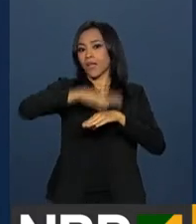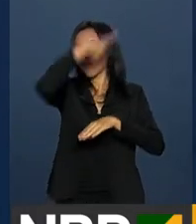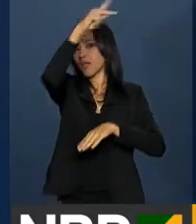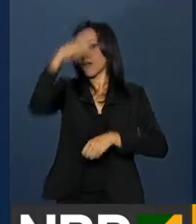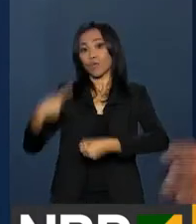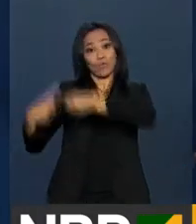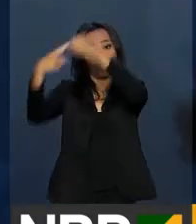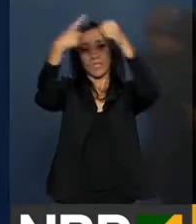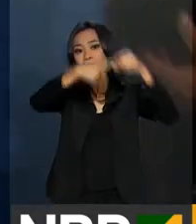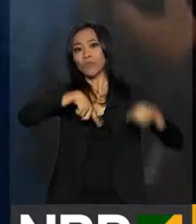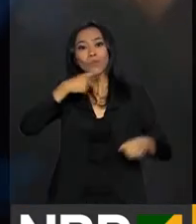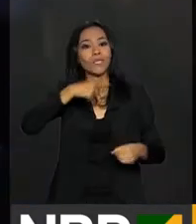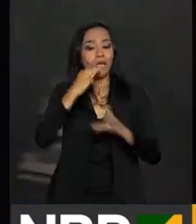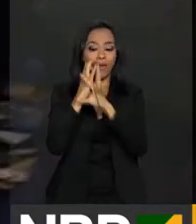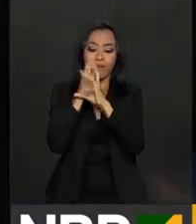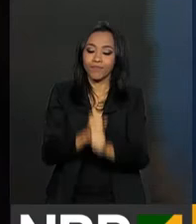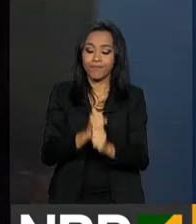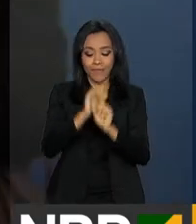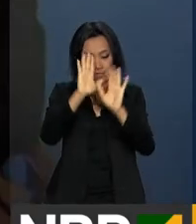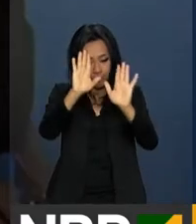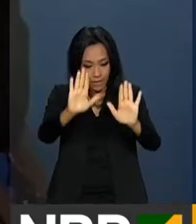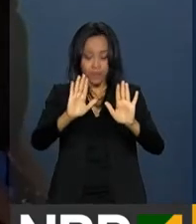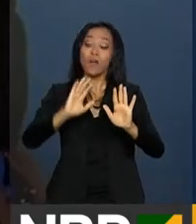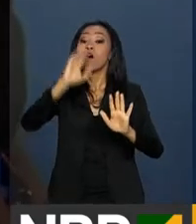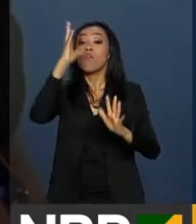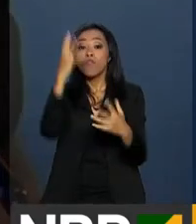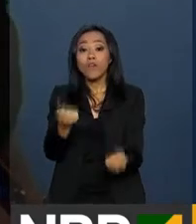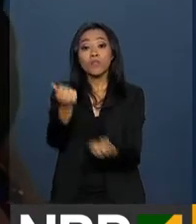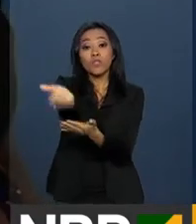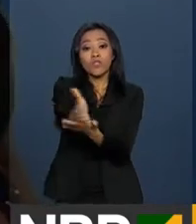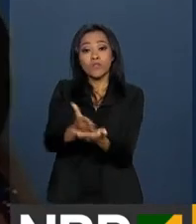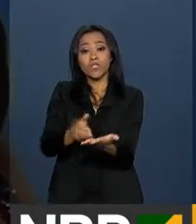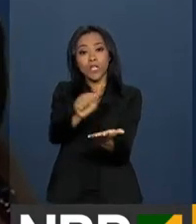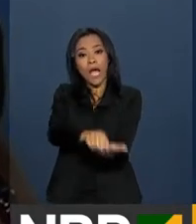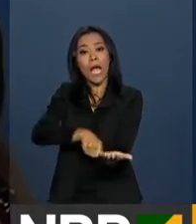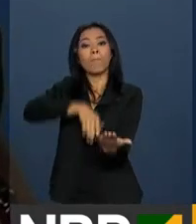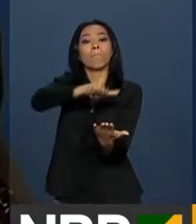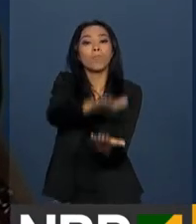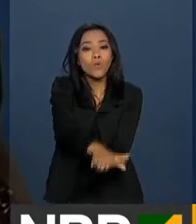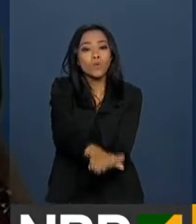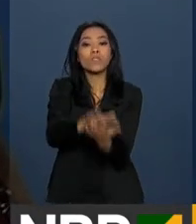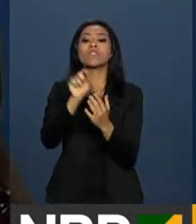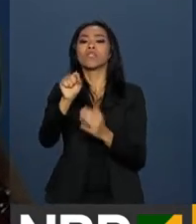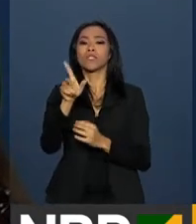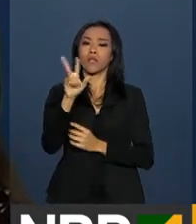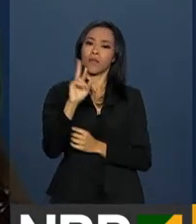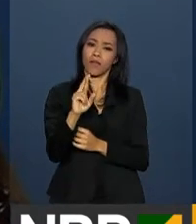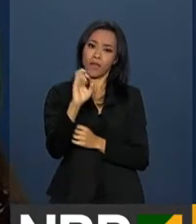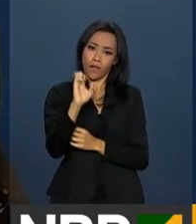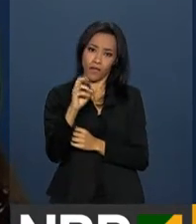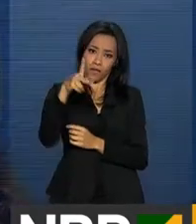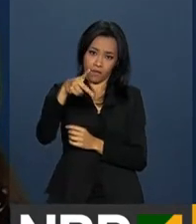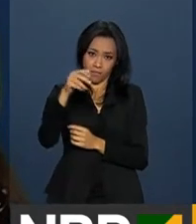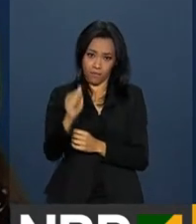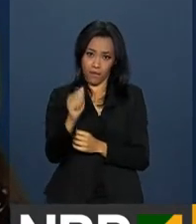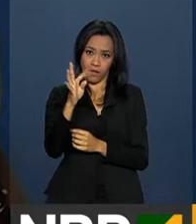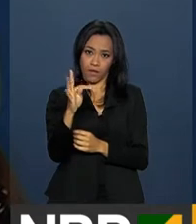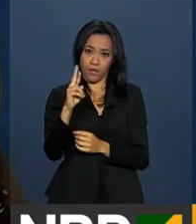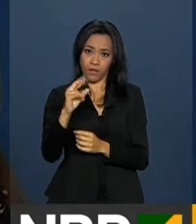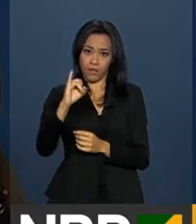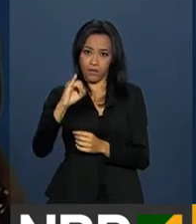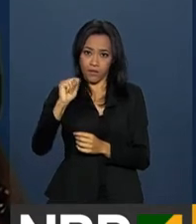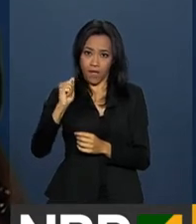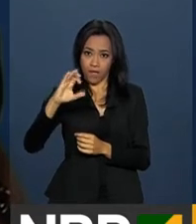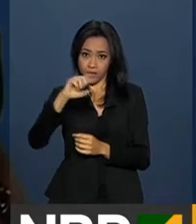lá, vamos dividir a multa da repatriação, foi um gesto ousado, porque foi no dia 30 de dezembro, mas foi o que permitiu realmente